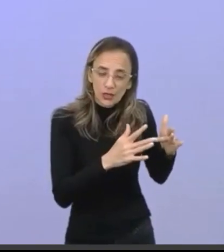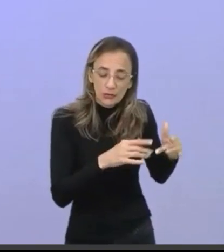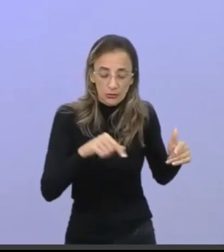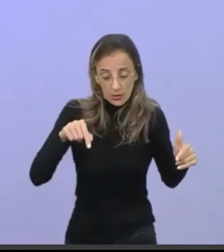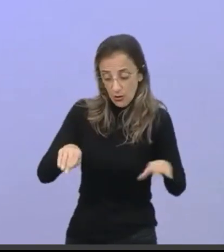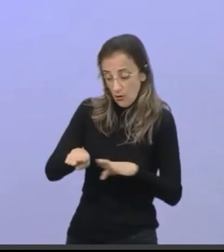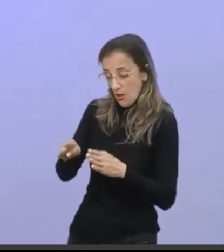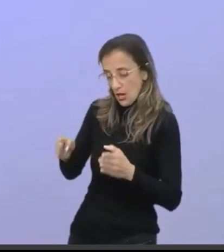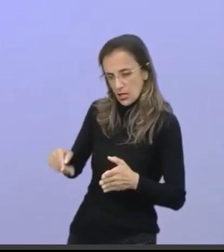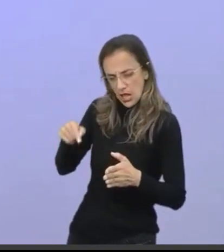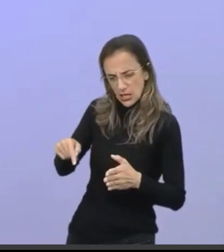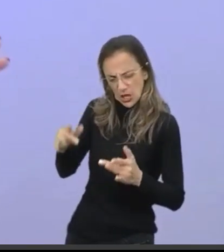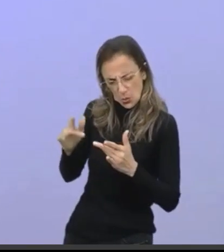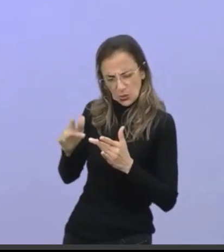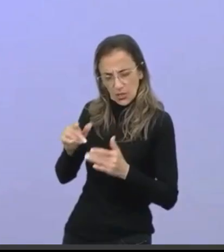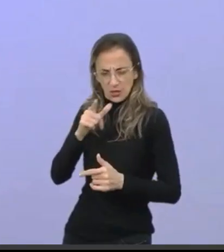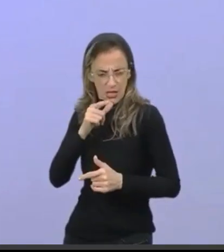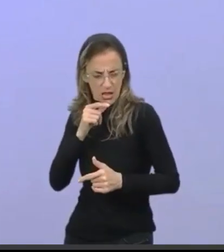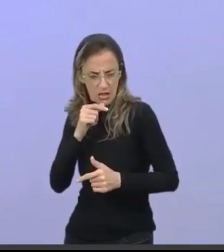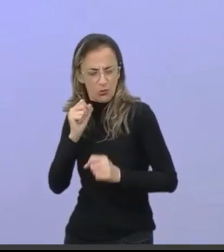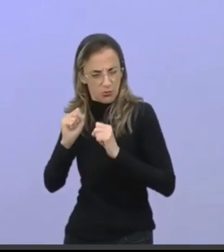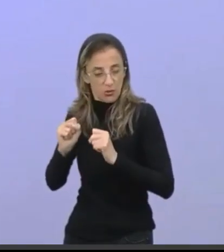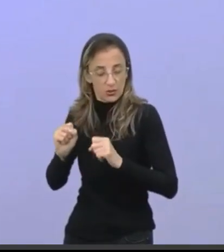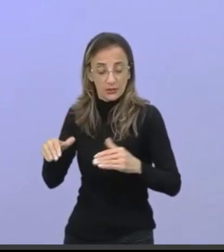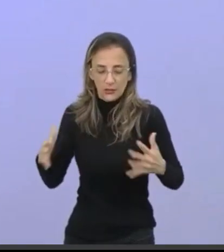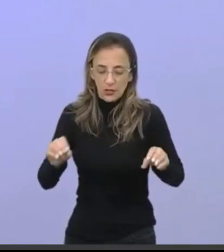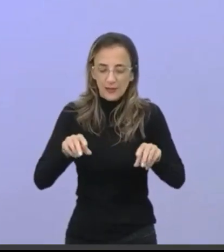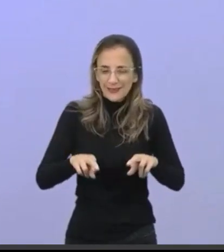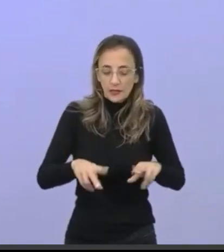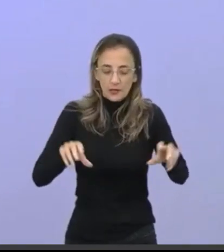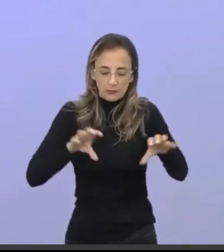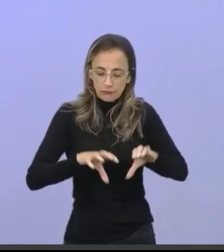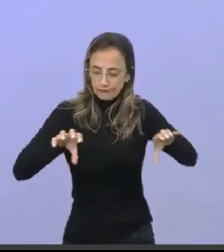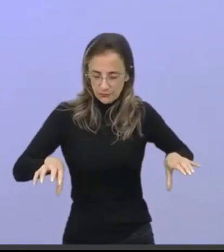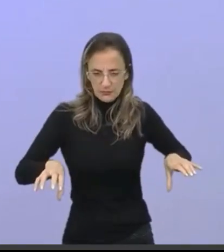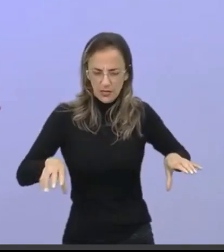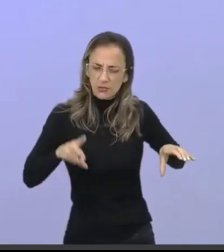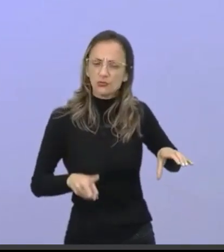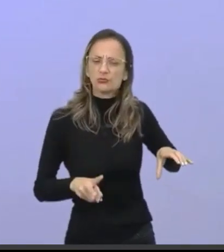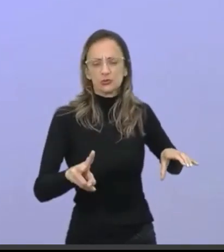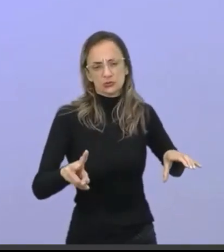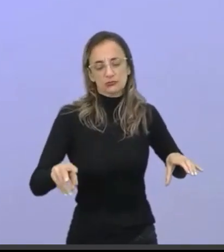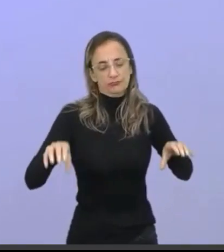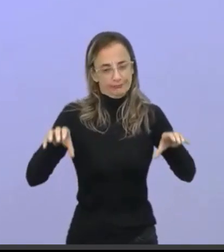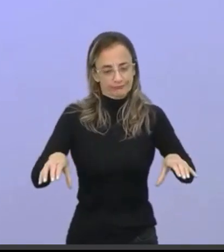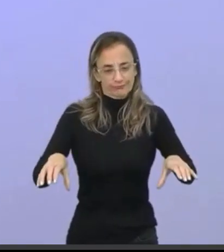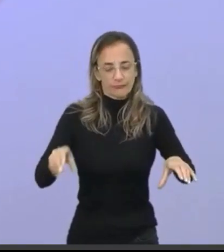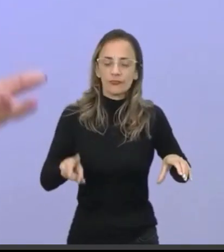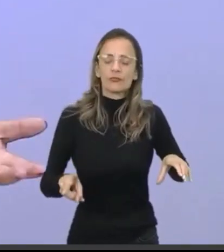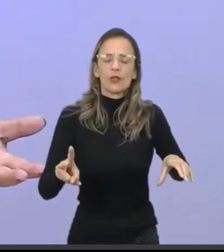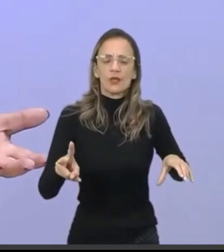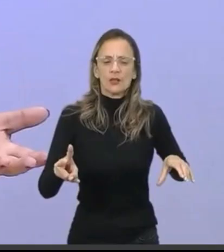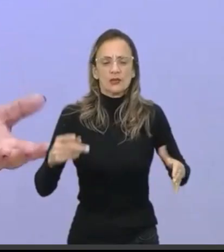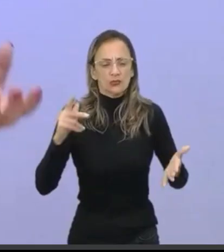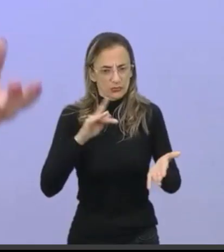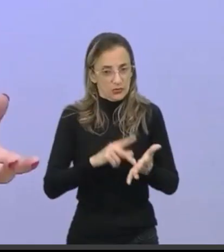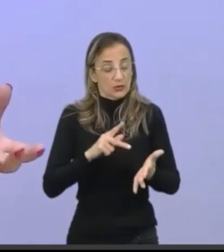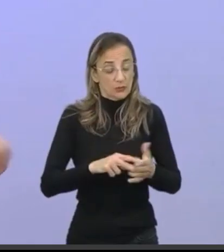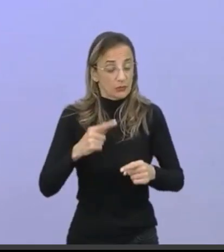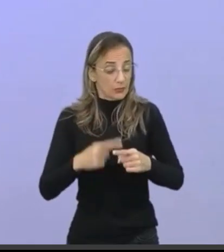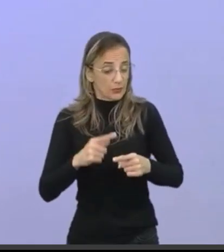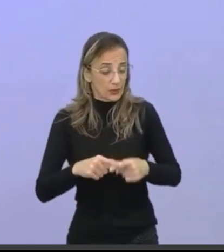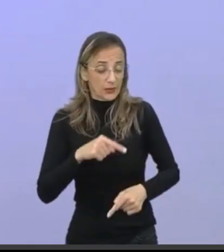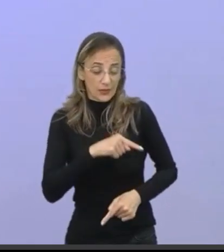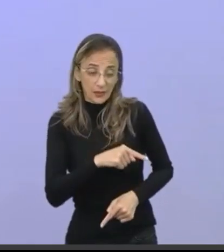ter esse cuidado para deixar distante esses componentes ali, para que a gente continue ali com aqueles componentes funcionando, porque a gente sabe que tem componente que não pode entrar em contato com a